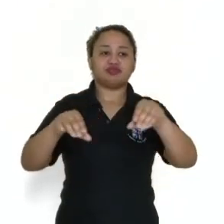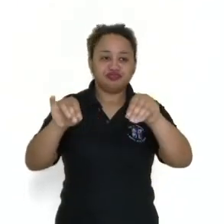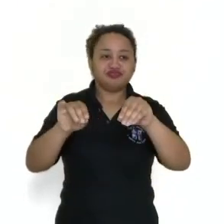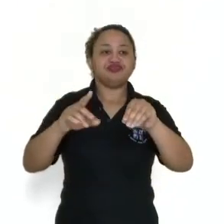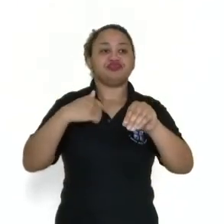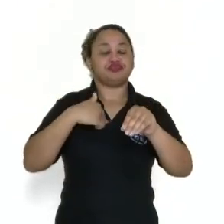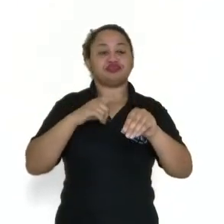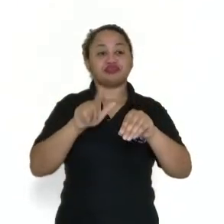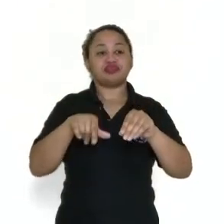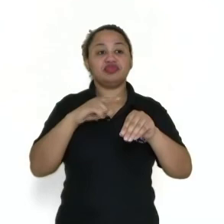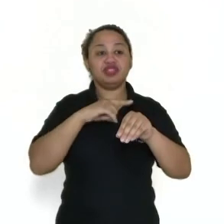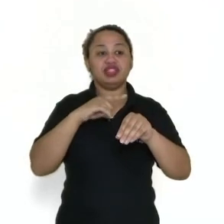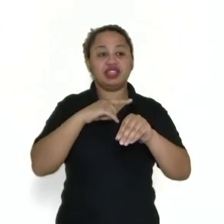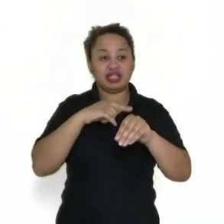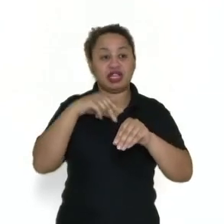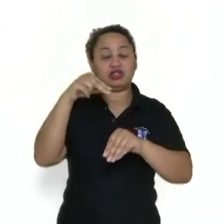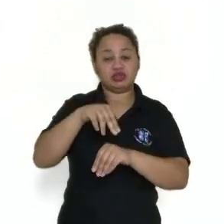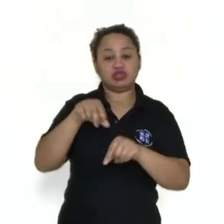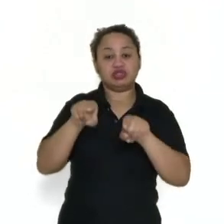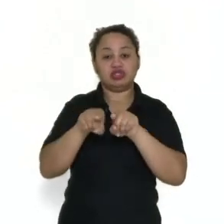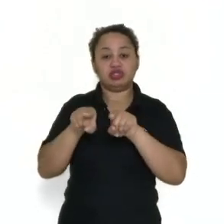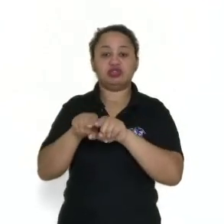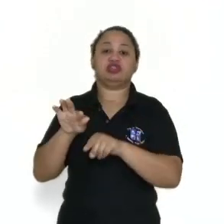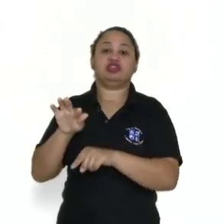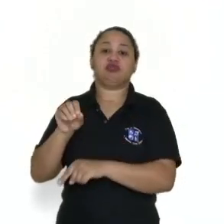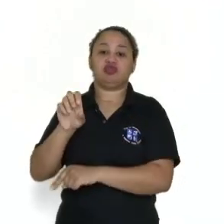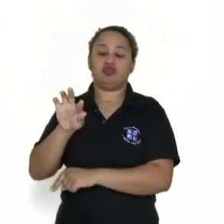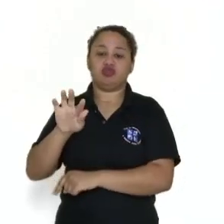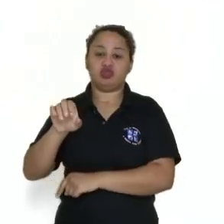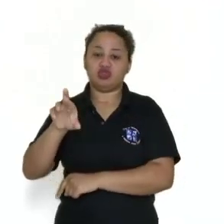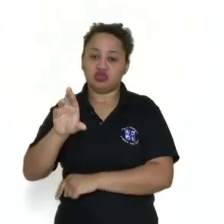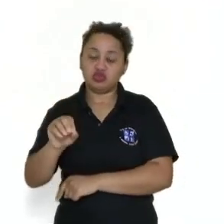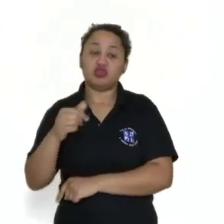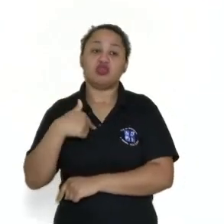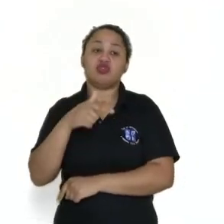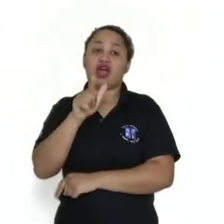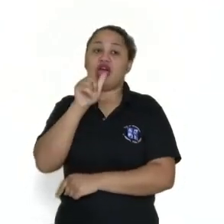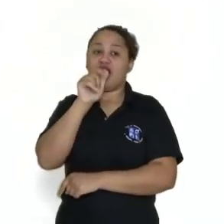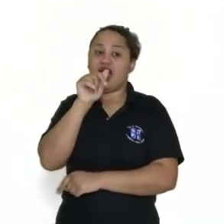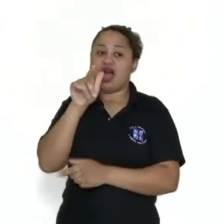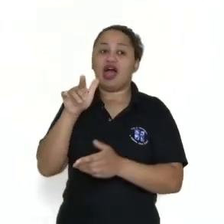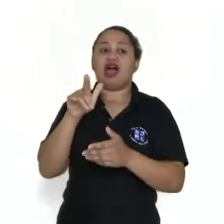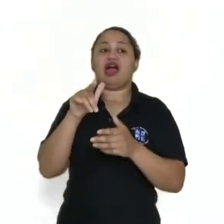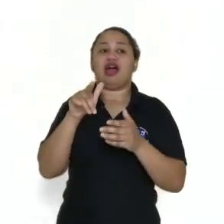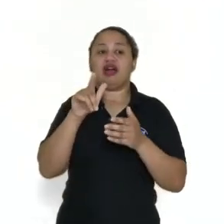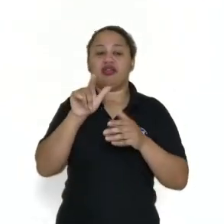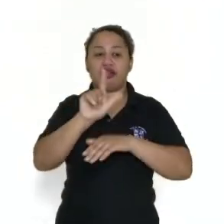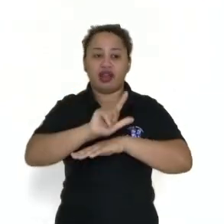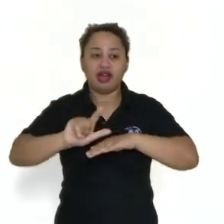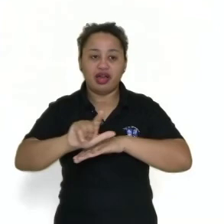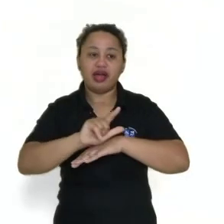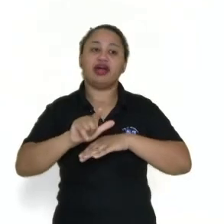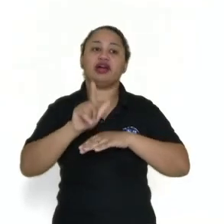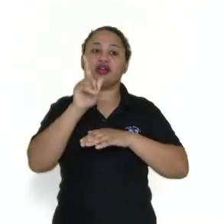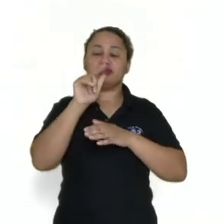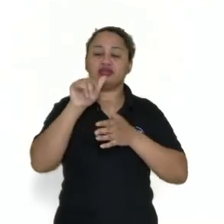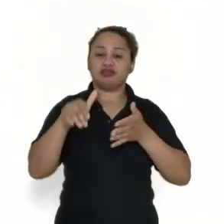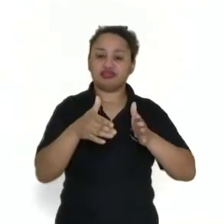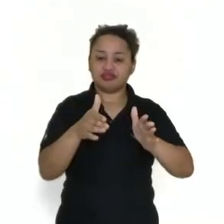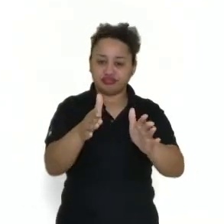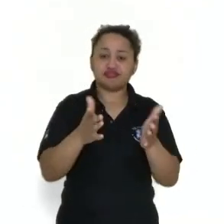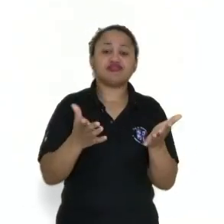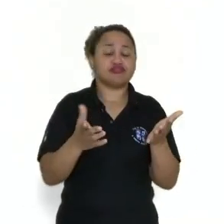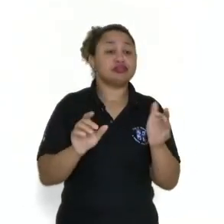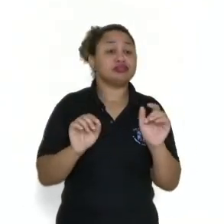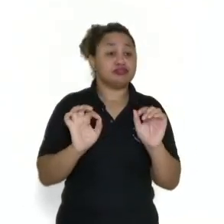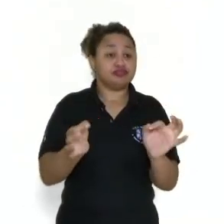somente o nitrogênio, o fósforo também, acaba indo para lagos, riachos, rios, causando a chamada eutrofização. E aí aparece aqui